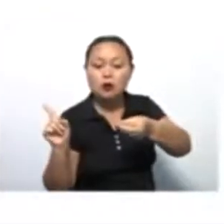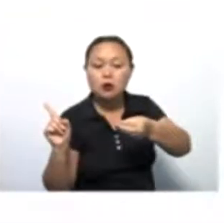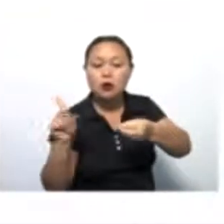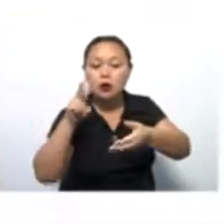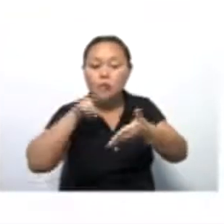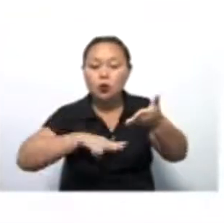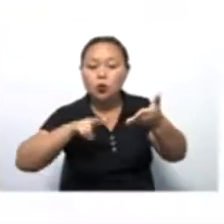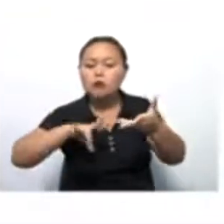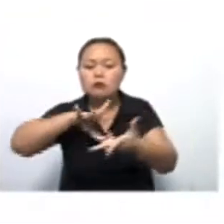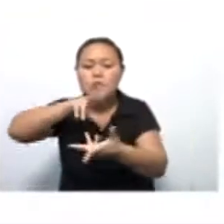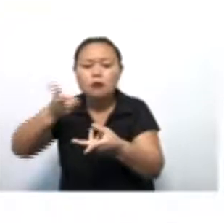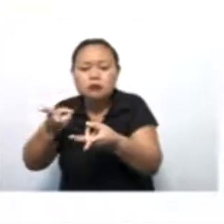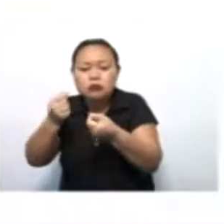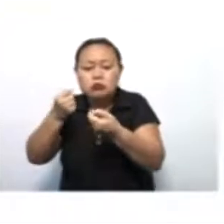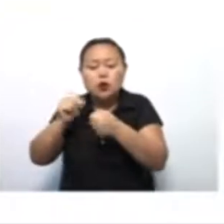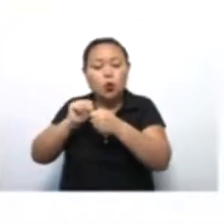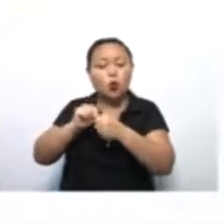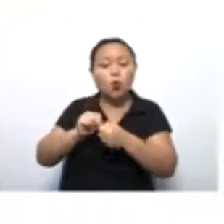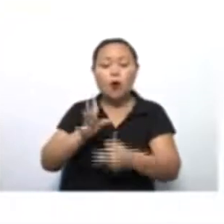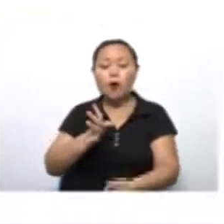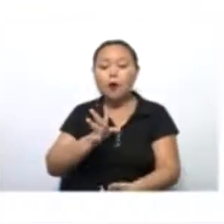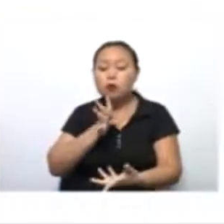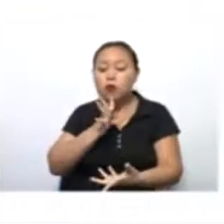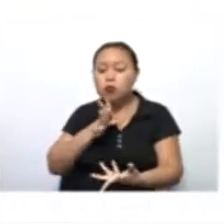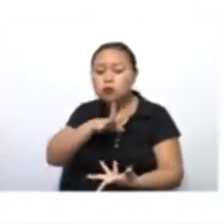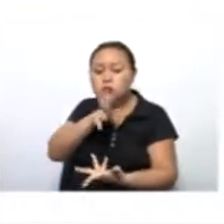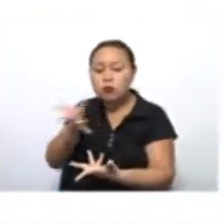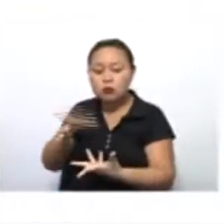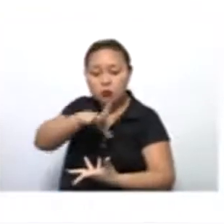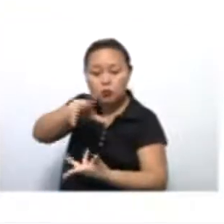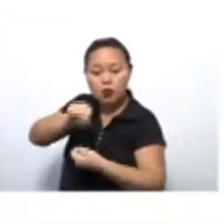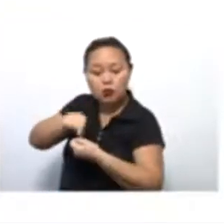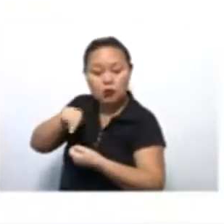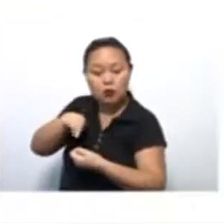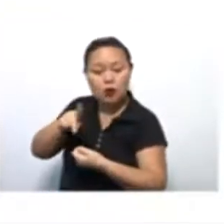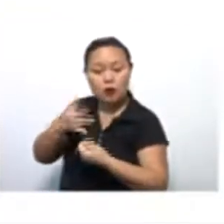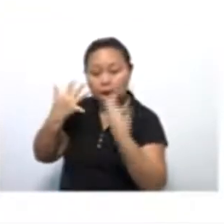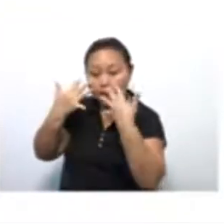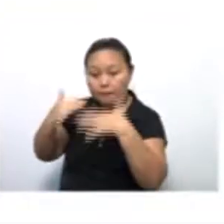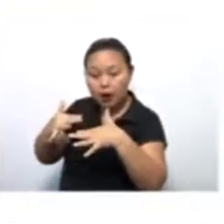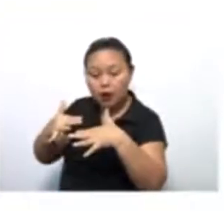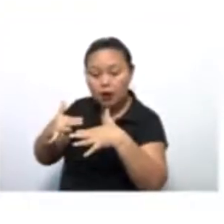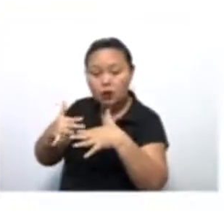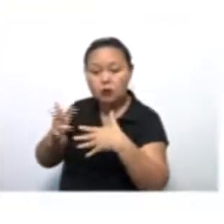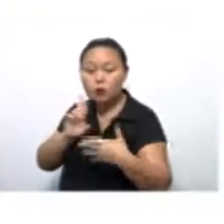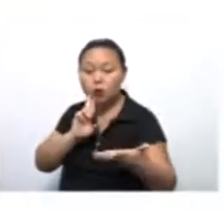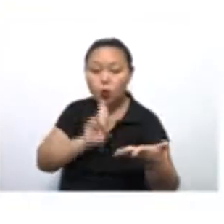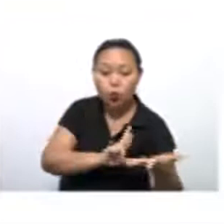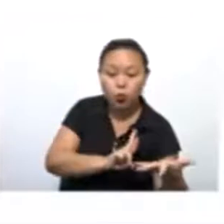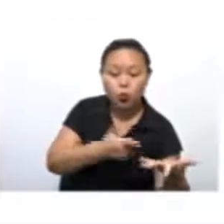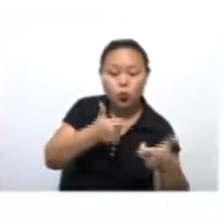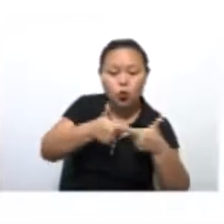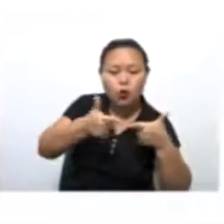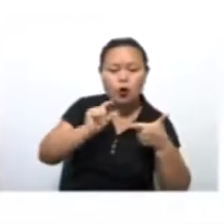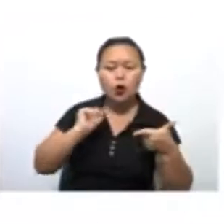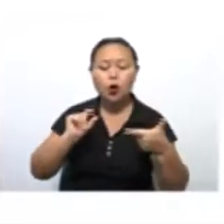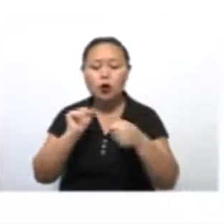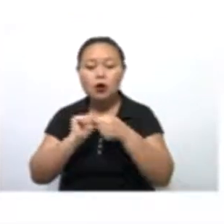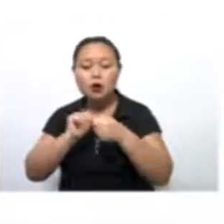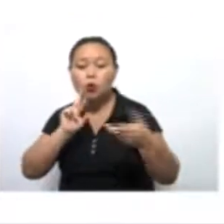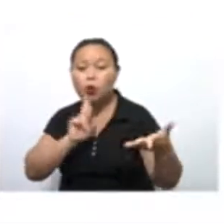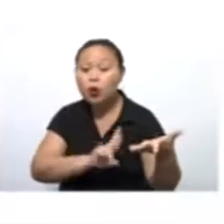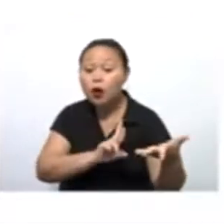usar, professora? Como posso iniciar? Eu não fico perdido, não tenho palavras. Com certeza você tem, você já leu o mundo, você tem base. Você